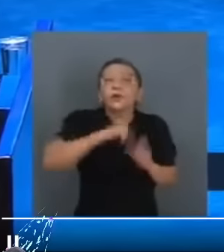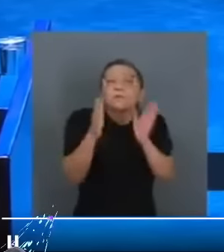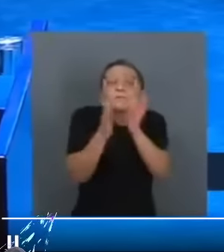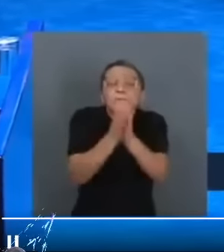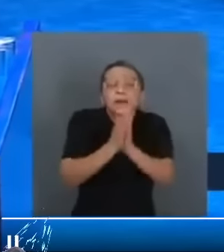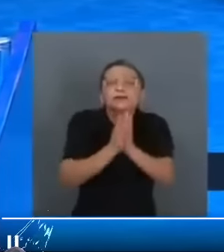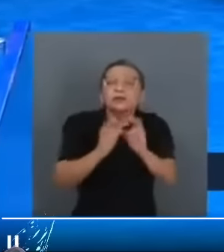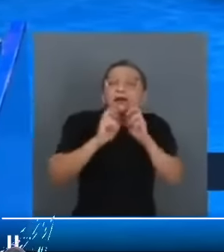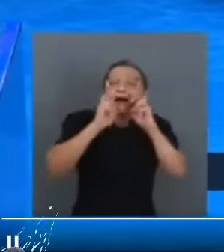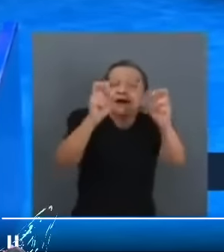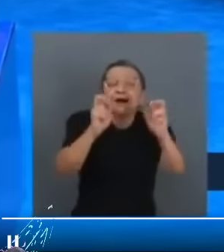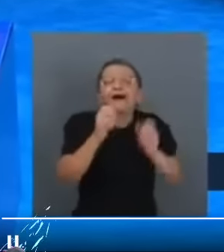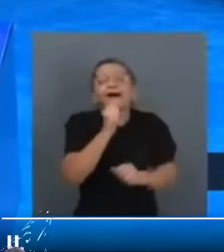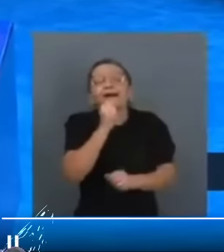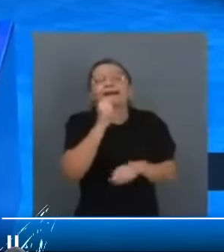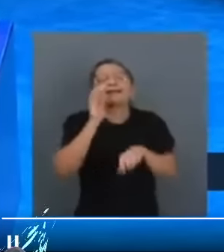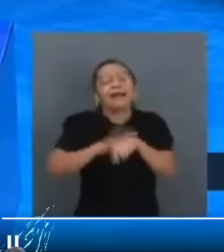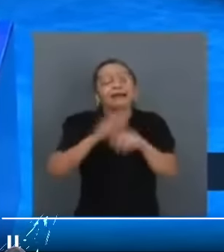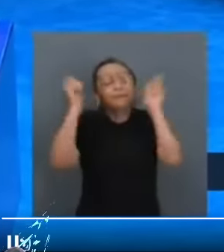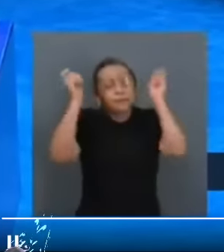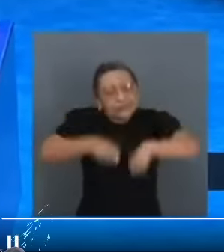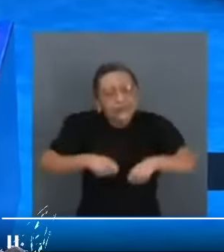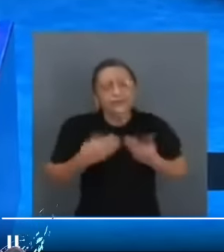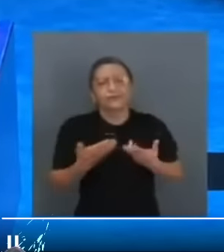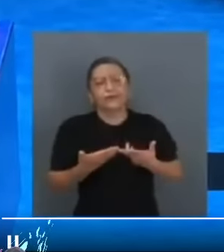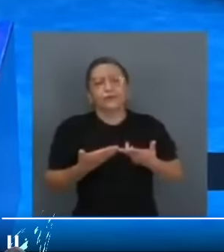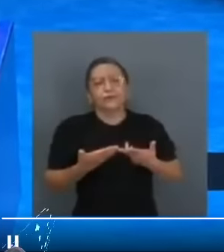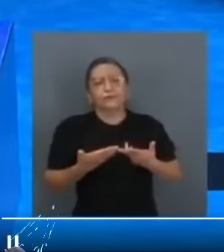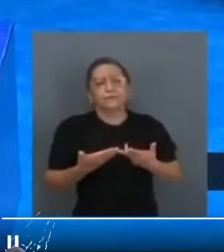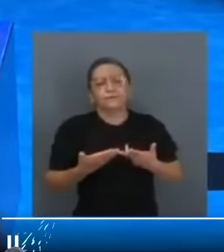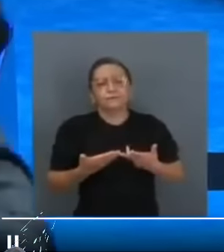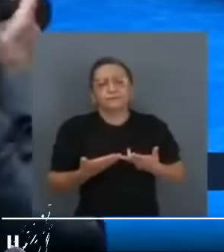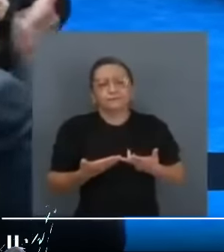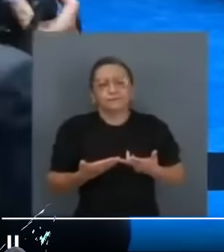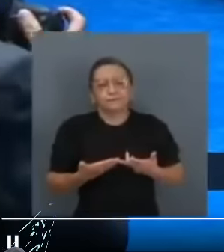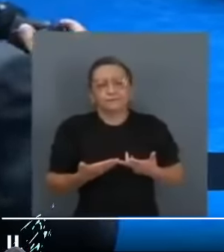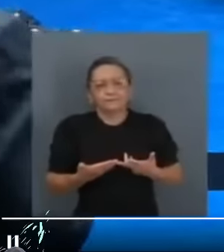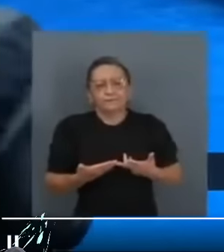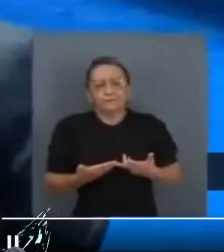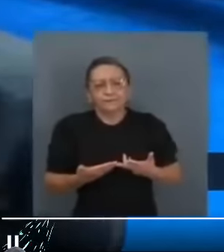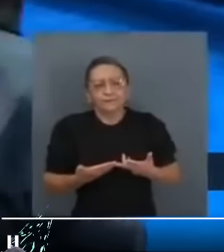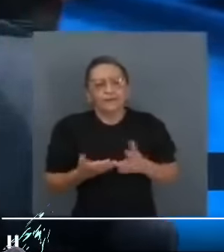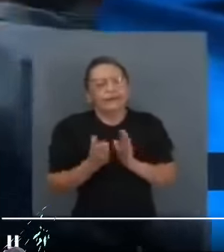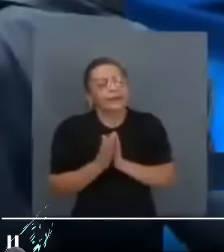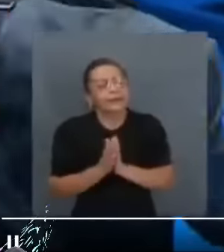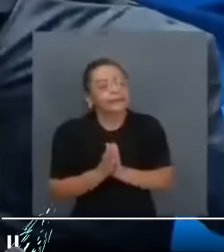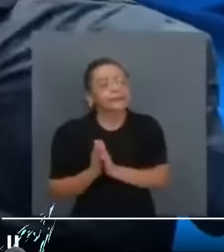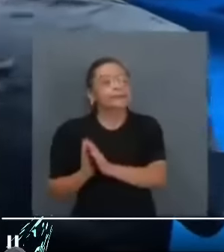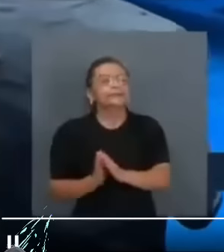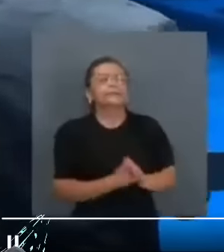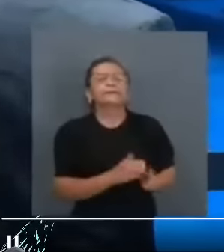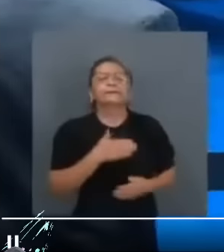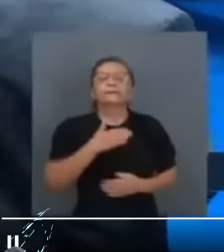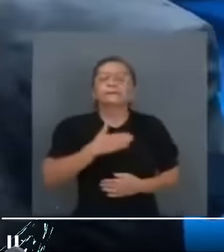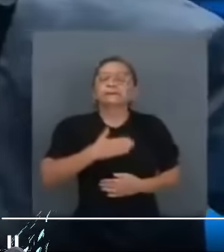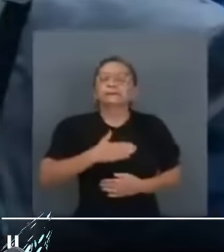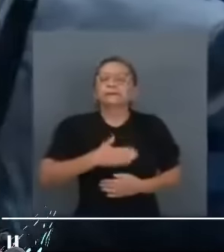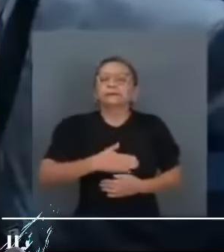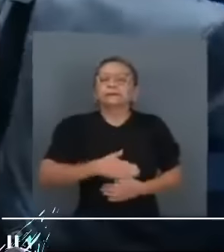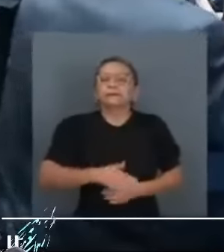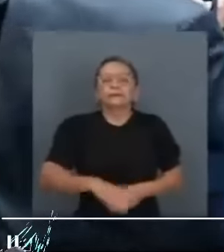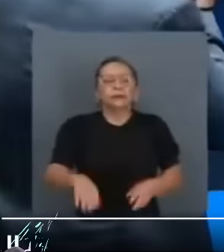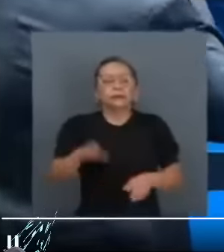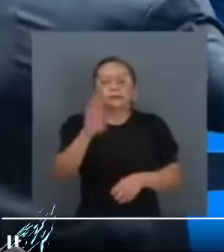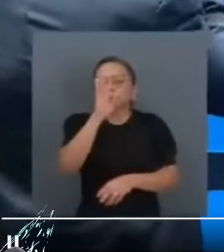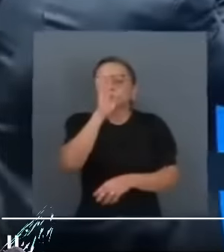Mas eu tento Cara eu tô olhando ela e eu tô tentando assim sabe assim ó legitimar mesmo que artisticamente assim que